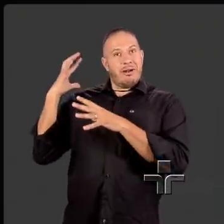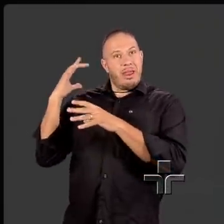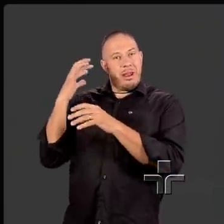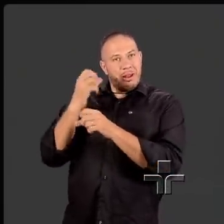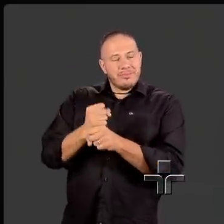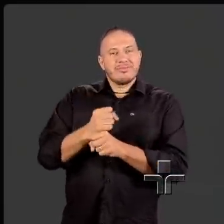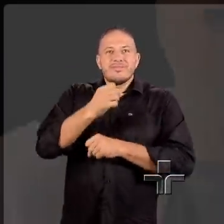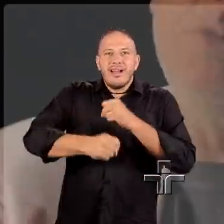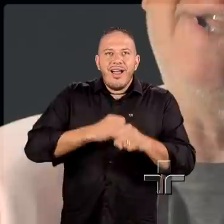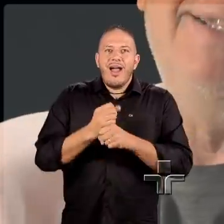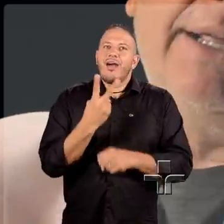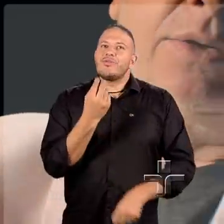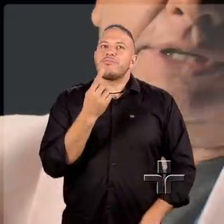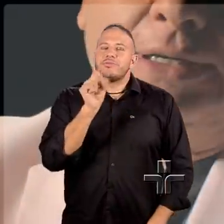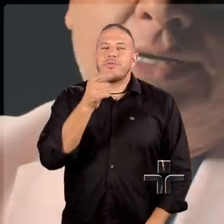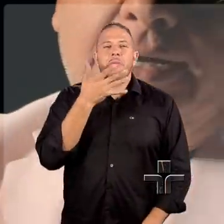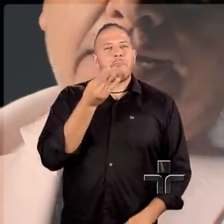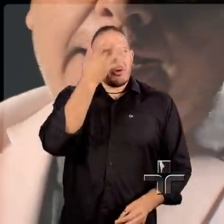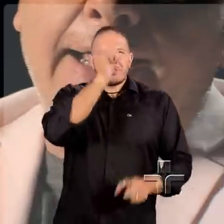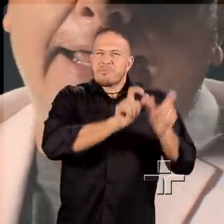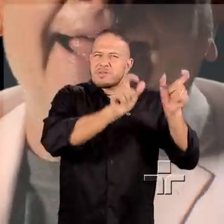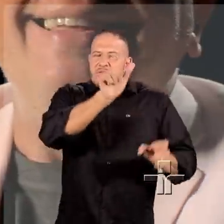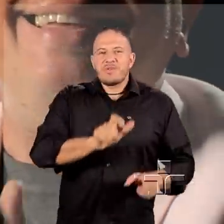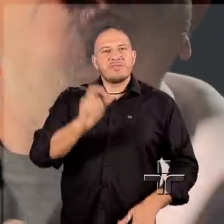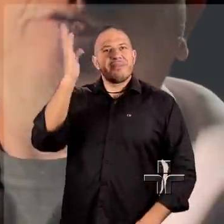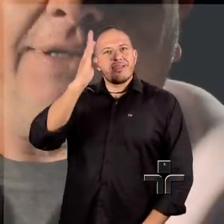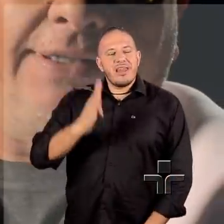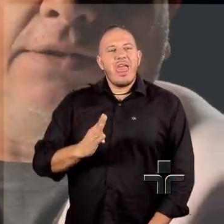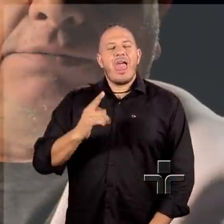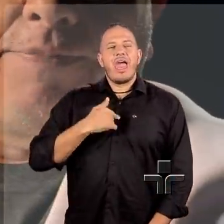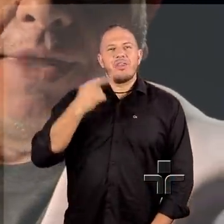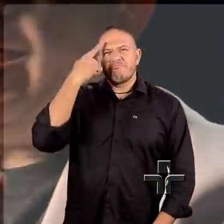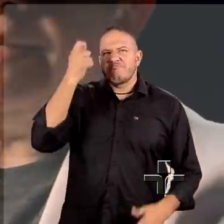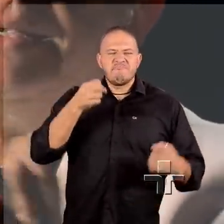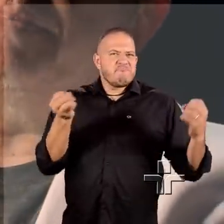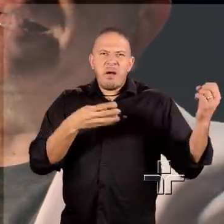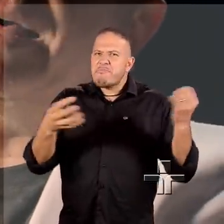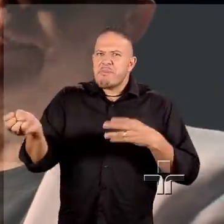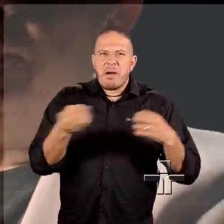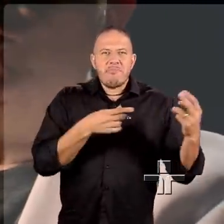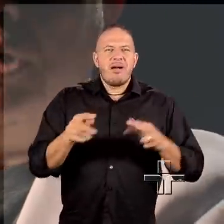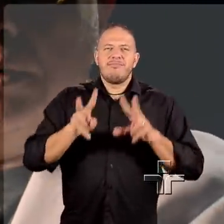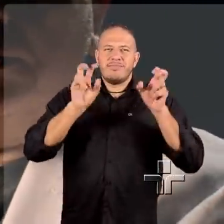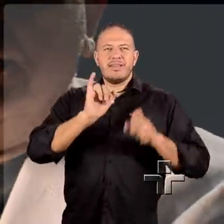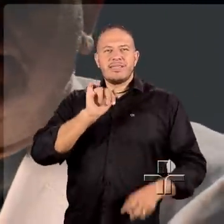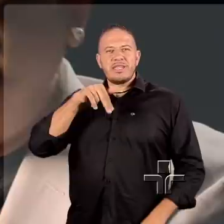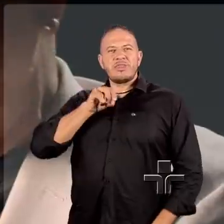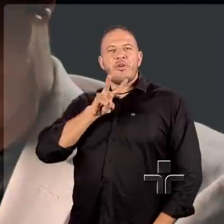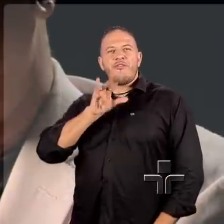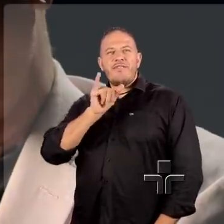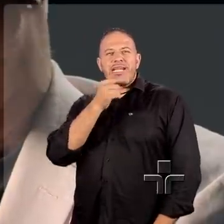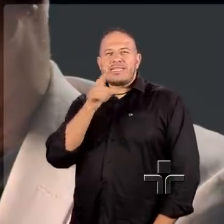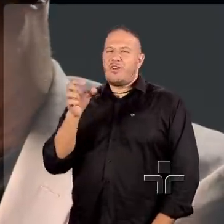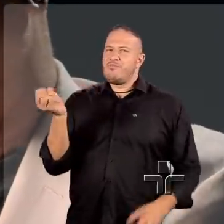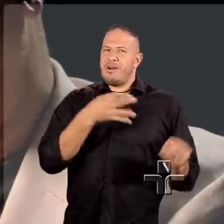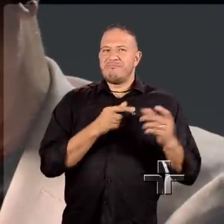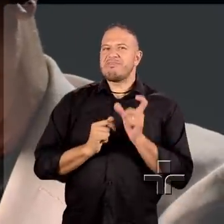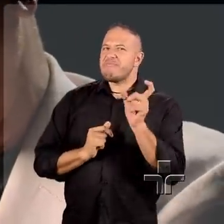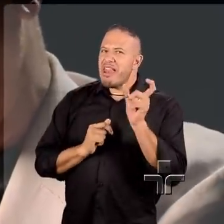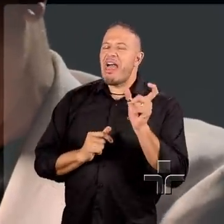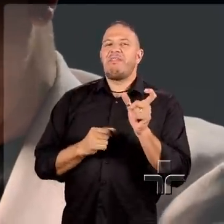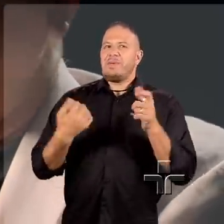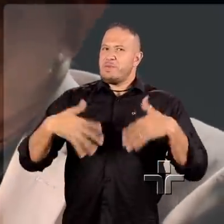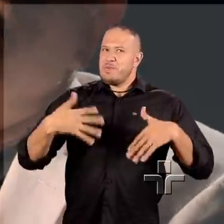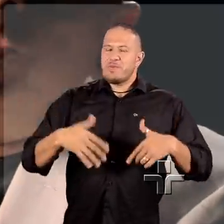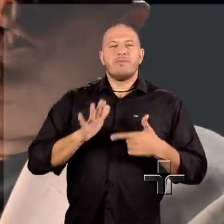de 2018 muitos brasileiros aí em inovação. Essa é a palavra do ano, inovação em várias